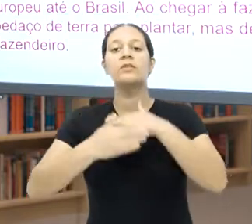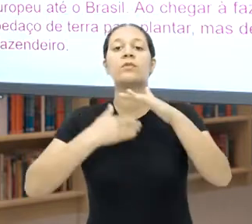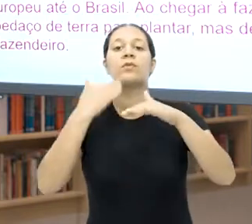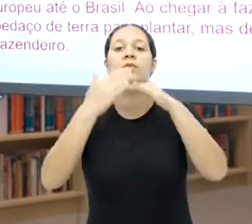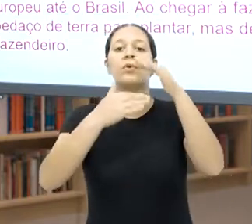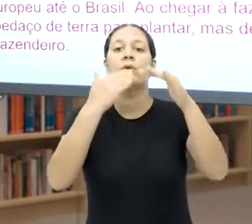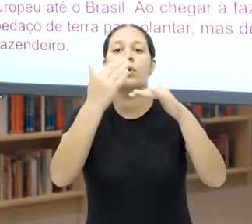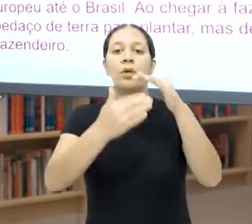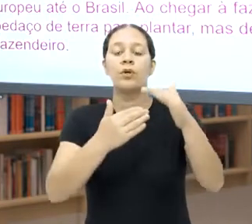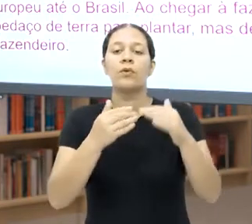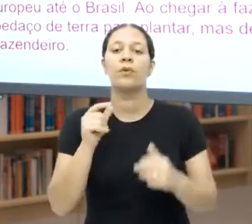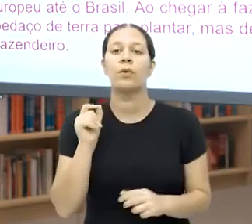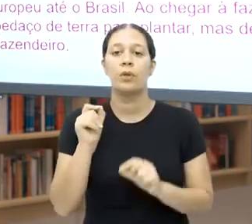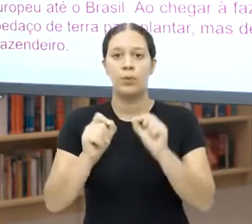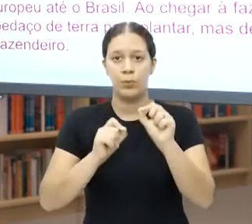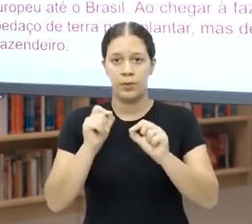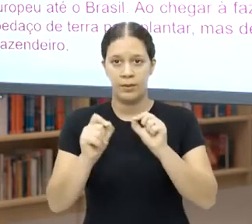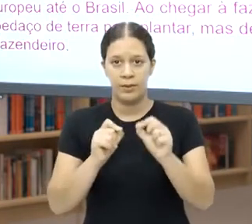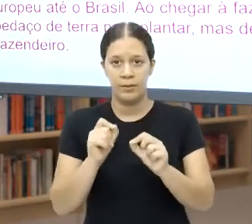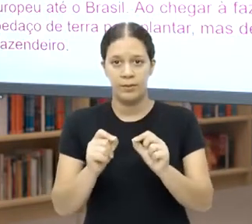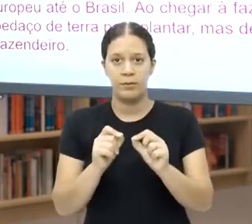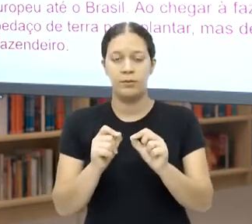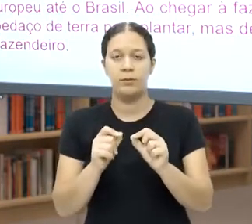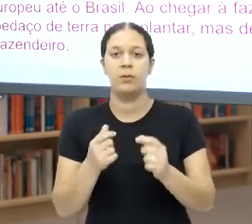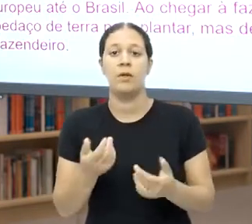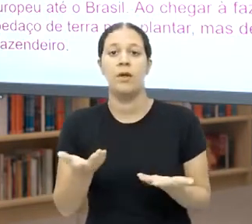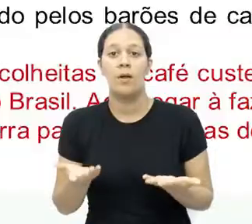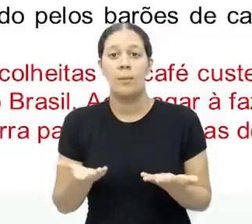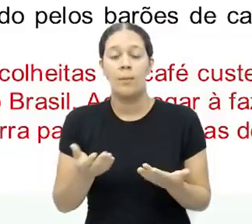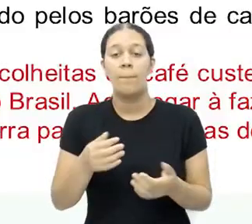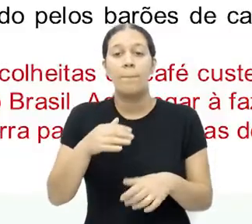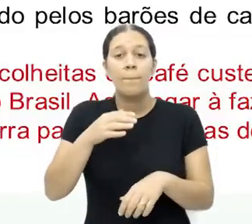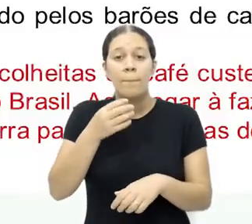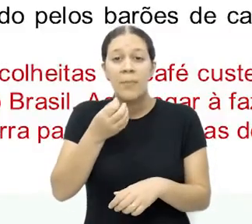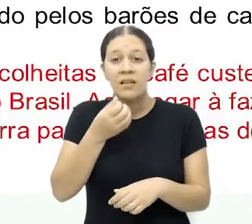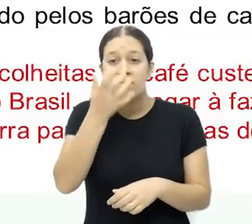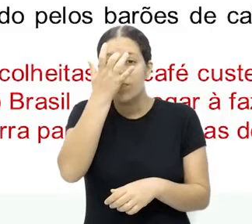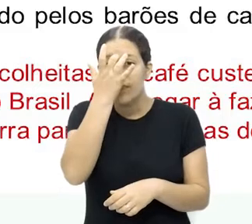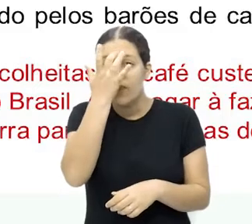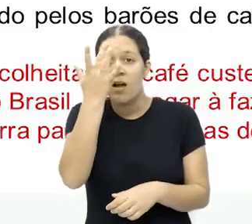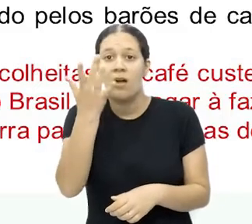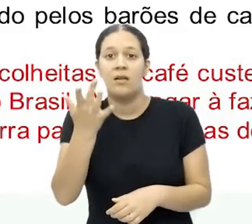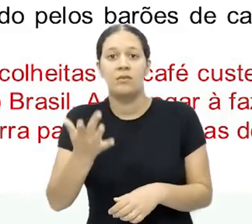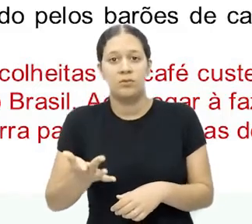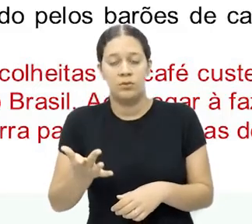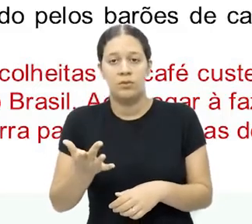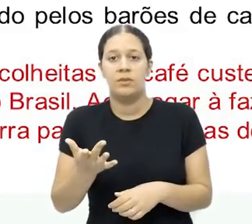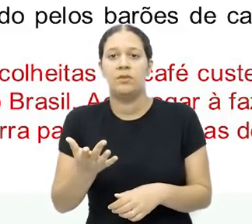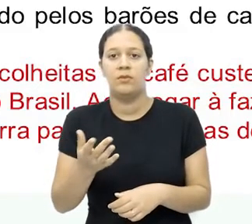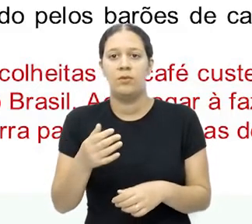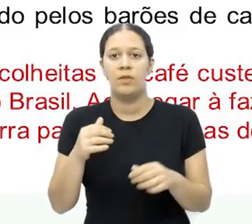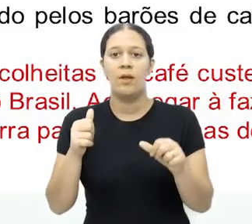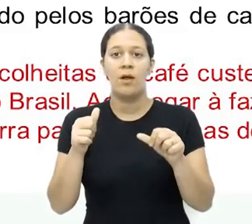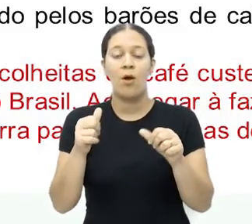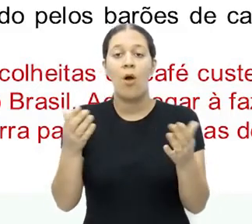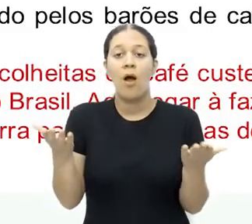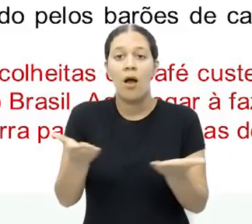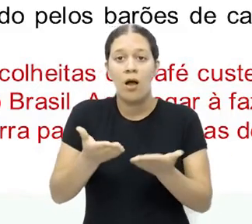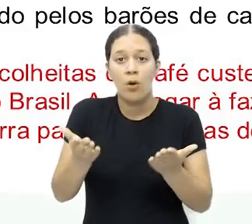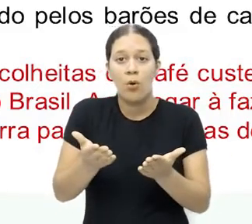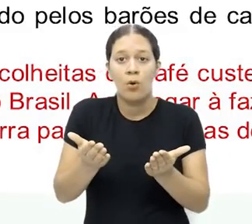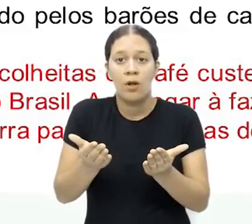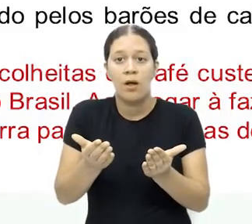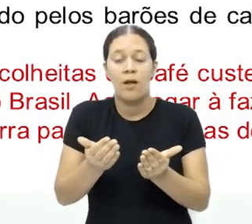quê? Vamos eliminando aqui por questões, para ficar bem mais fácil. Foi o setor de transporte